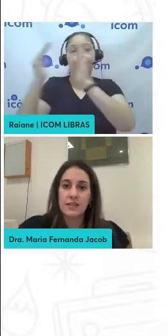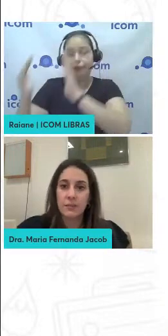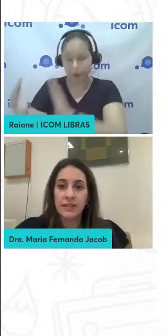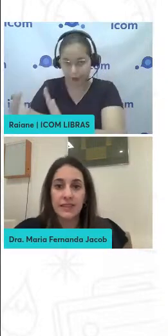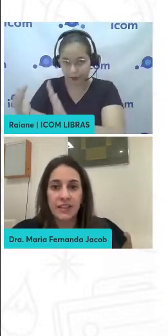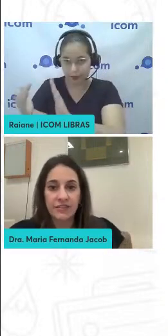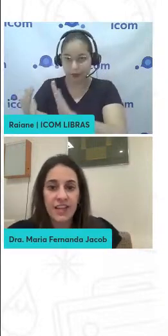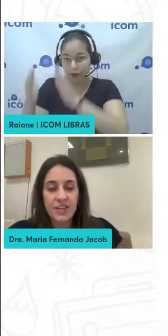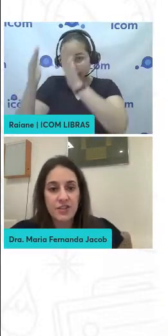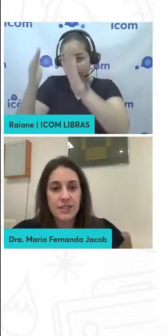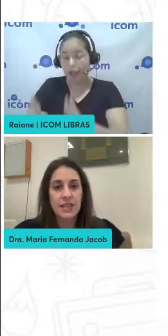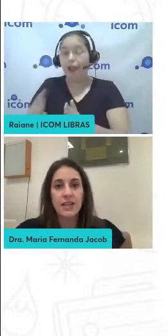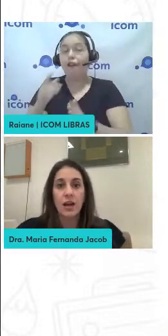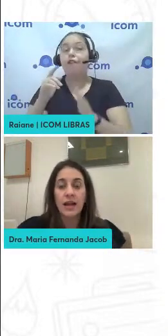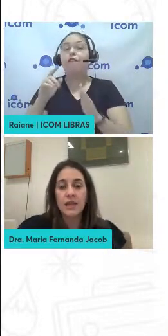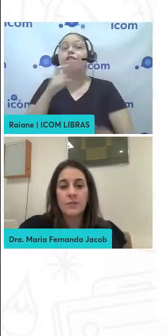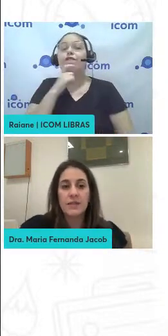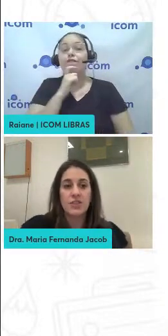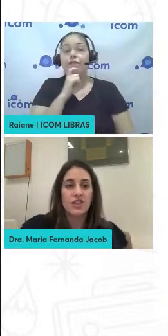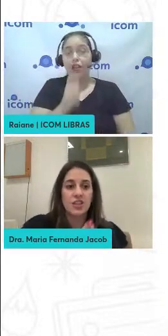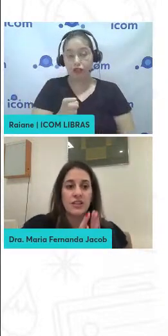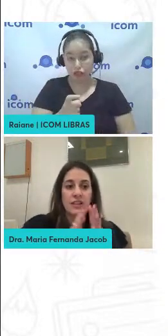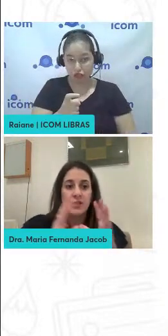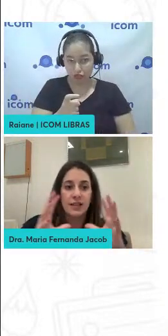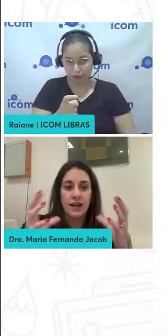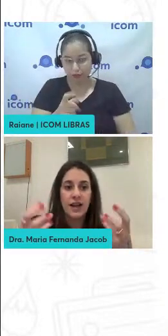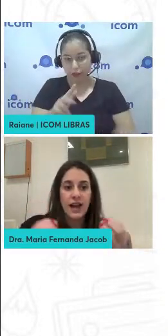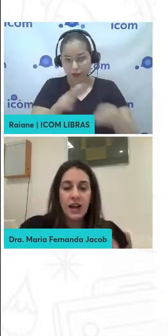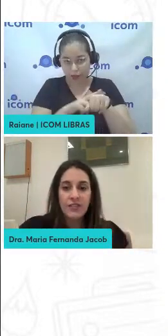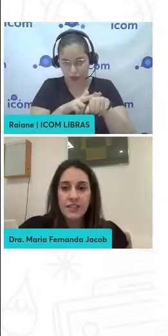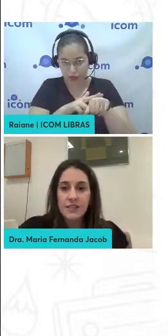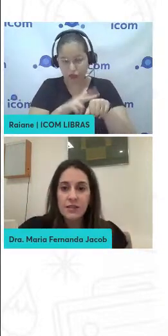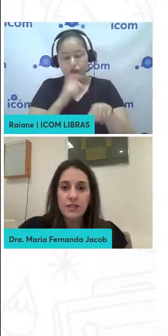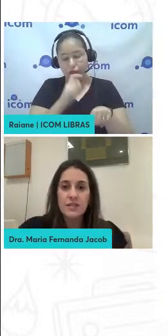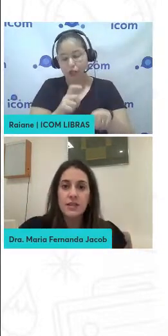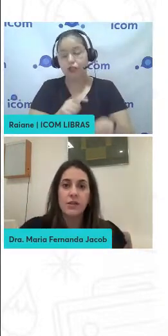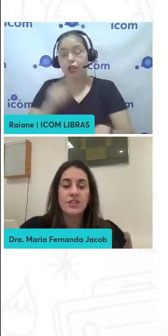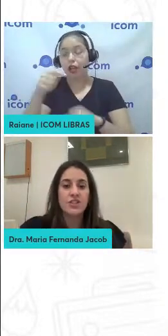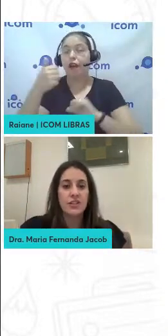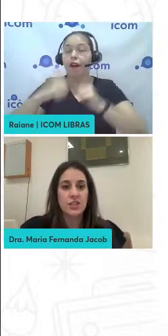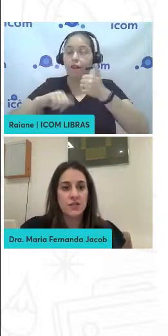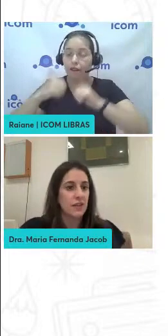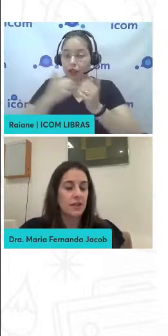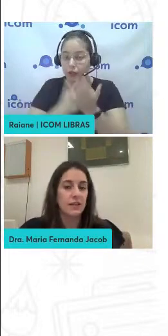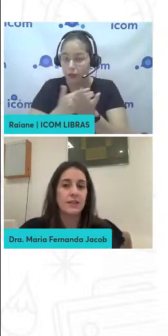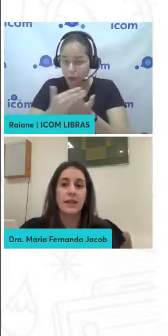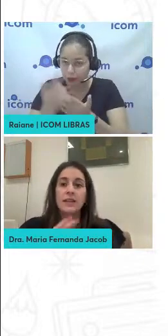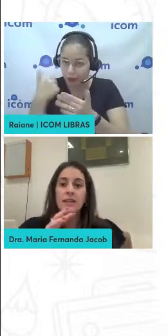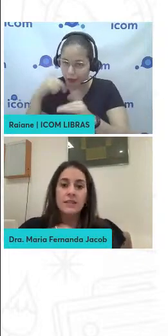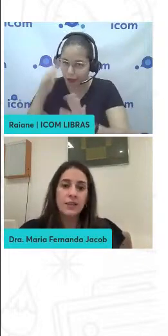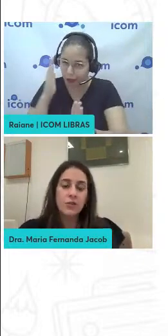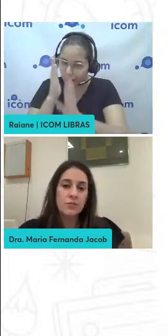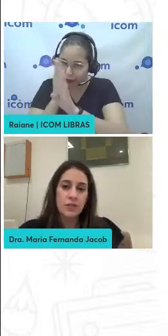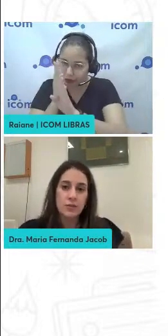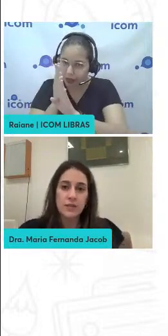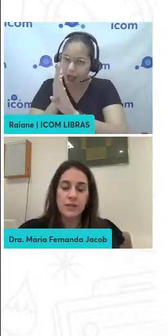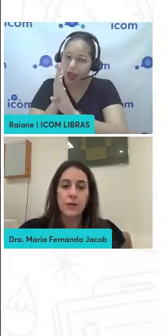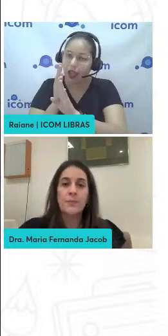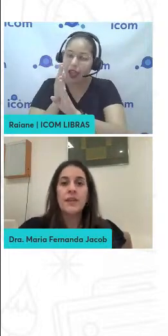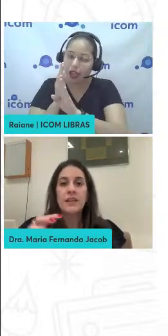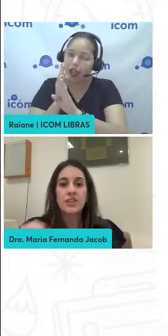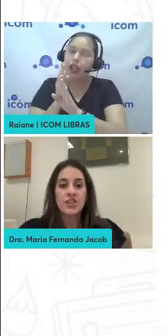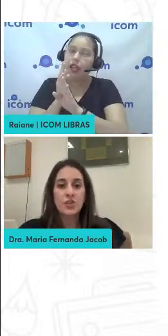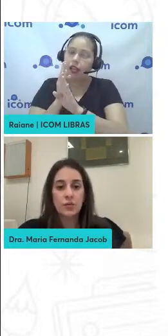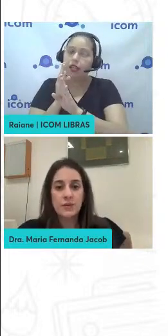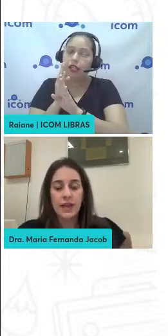frente da bandeira verde, seria aquele paciente que na nossa avaliação inicial a gente identifica que está dentro de uma